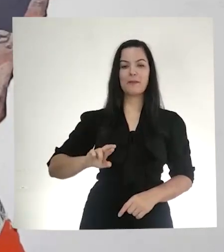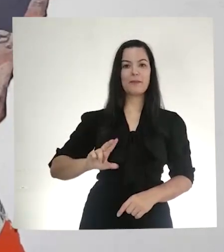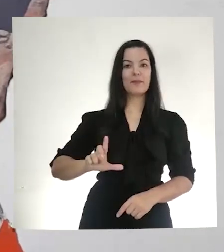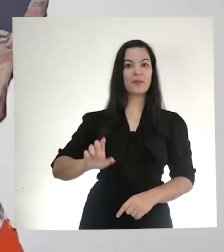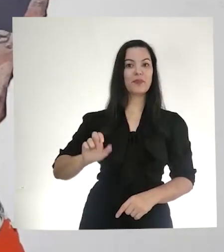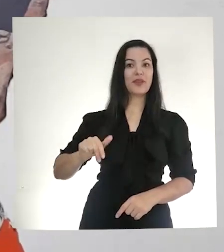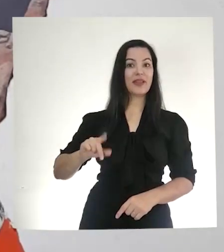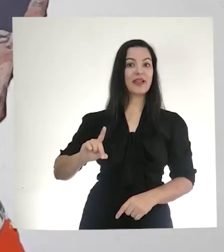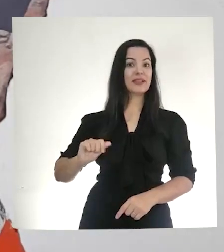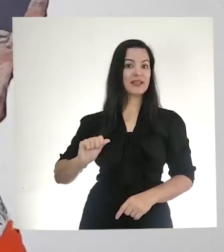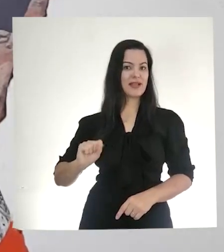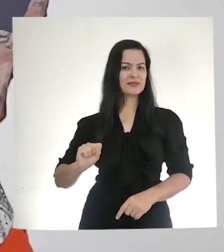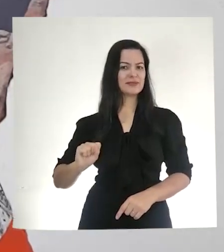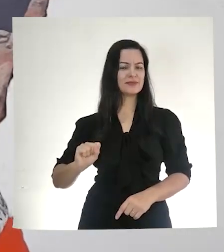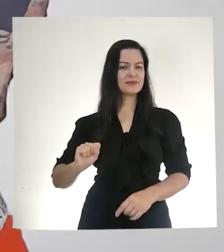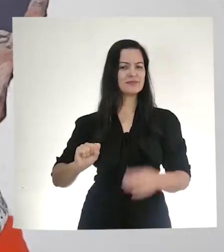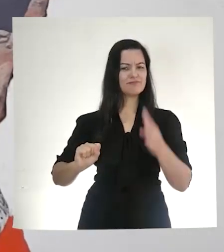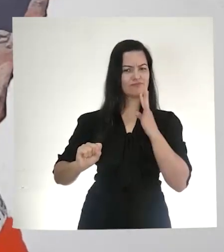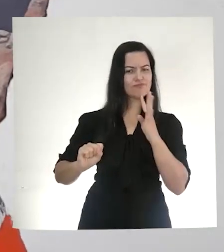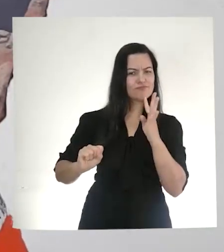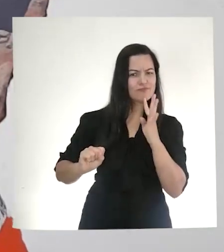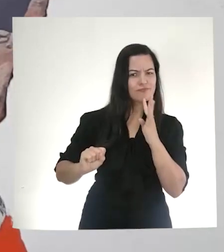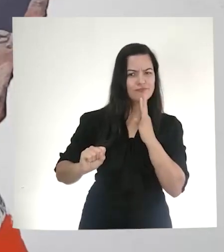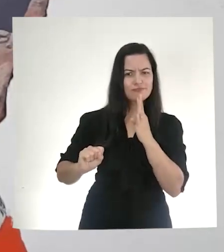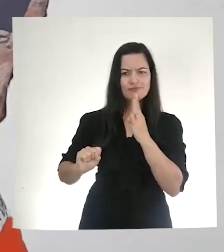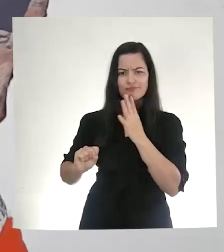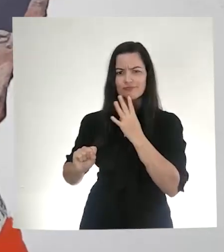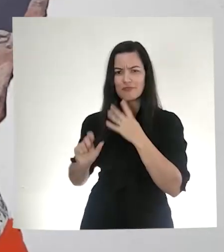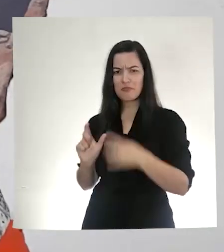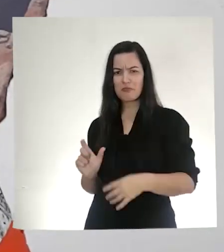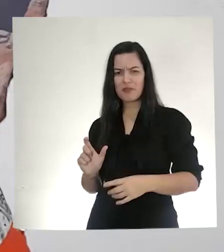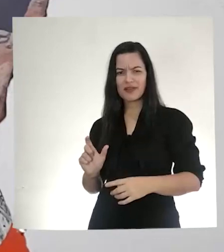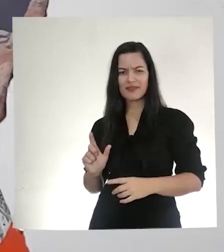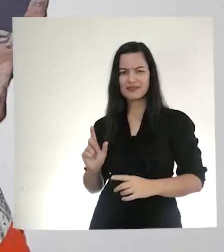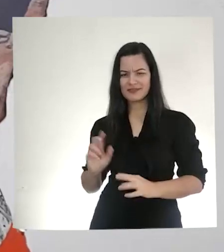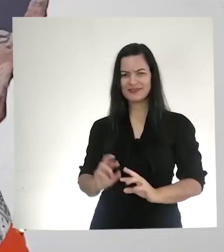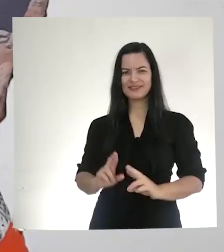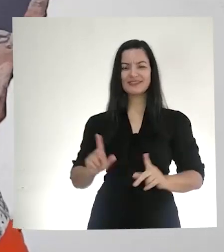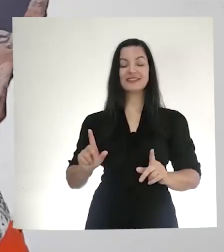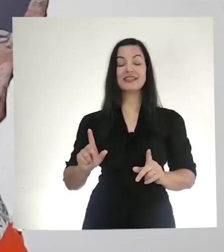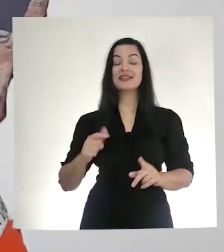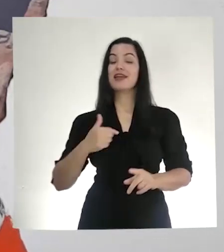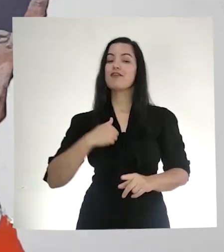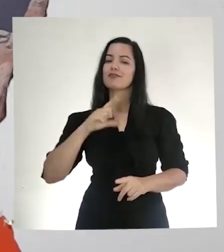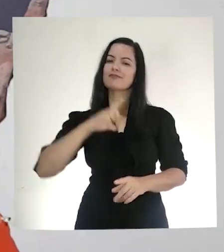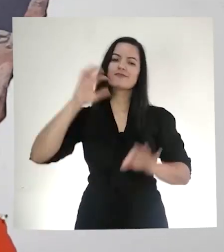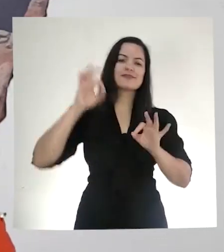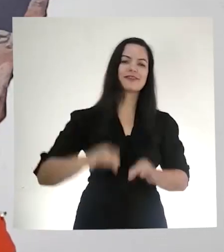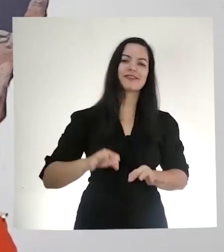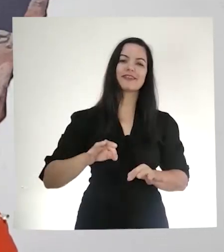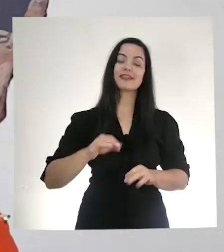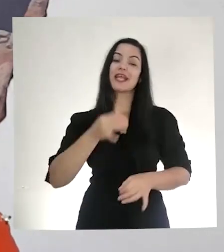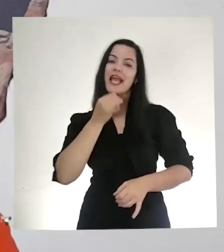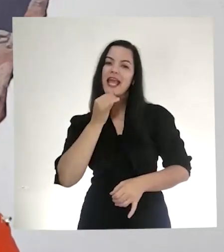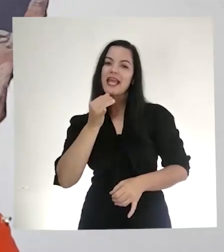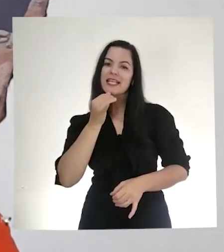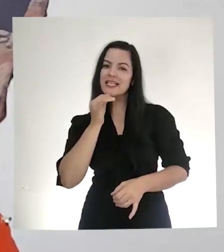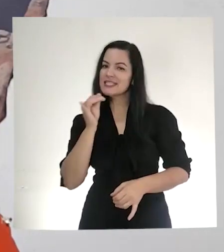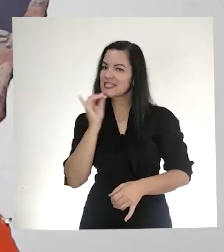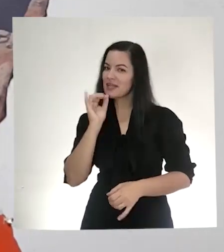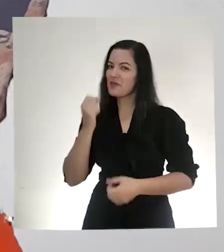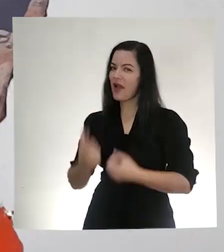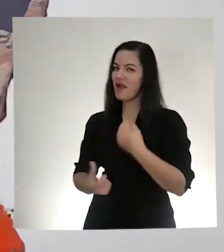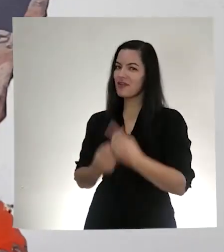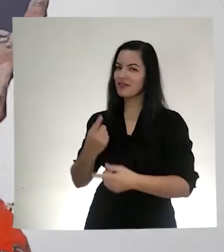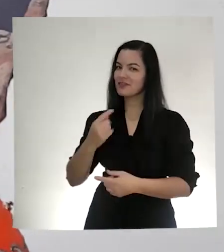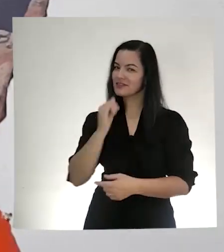Com esse nome não? Mas eu tenho certeza que depois que eu te contar alguns exemplos de